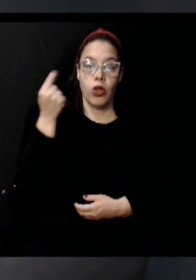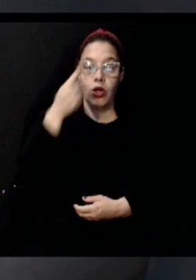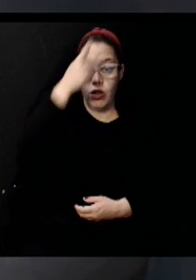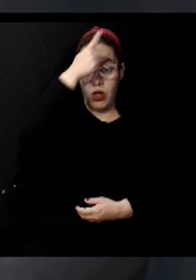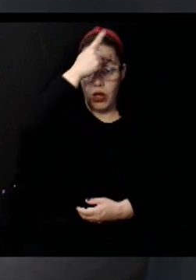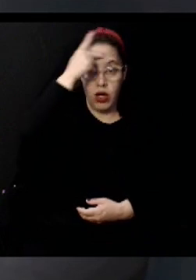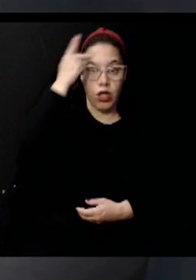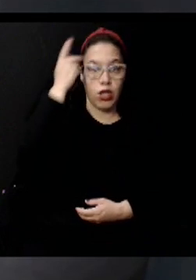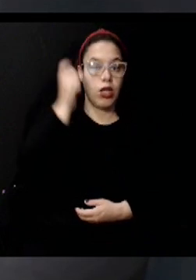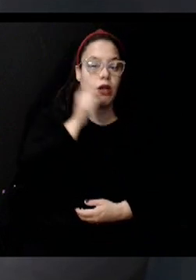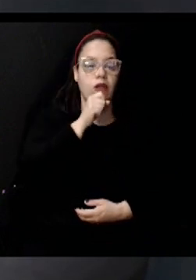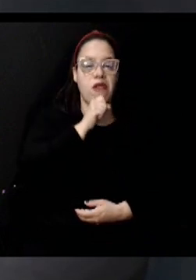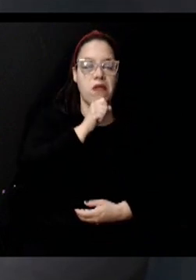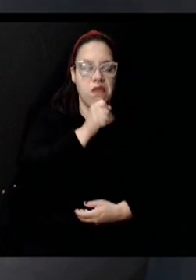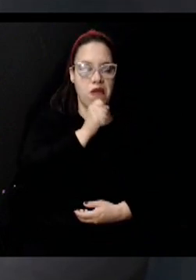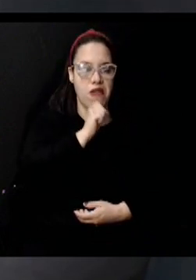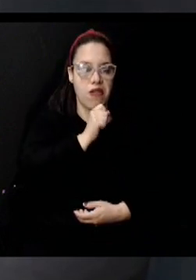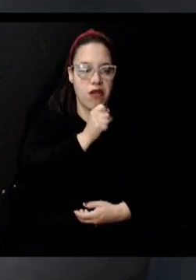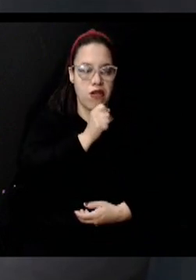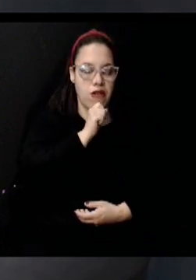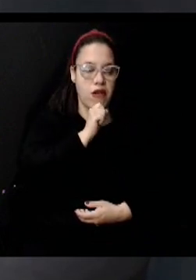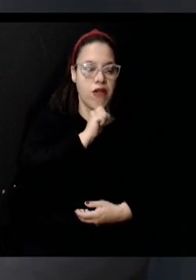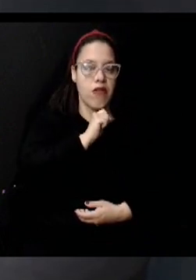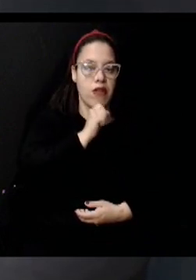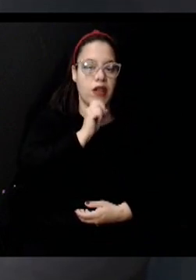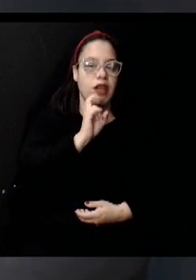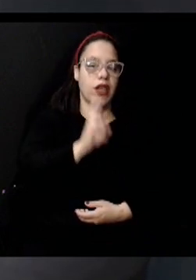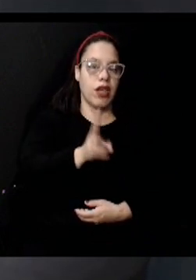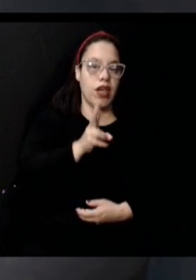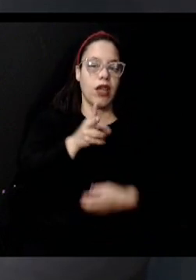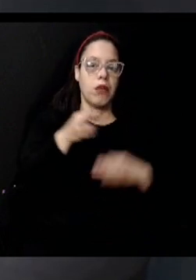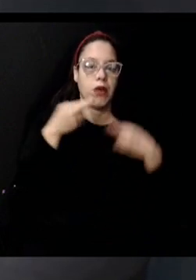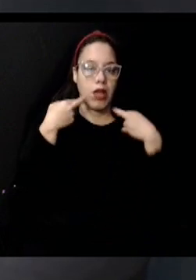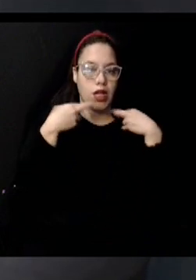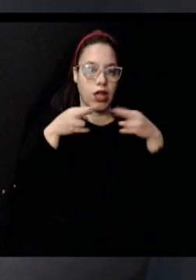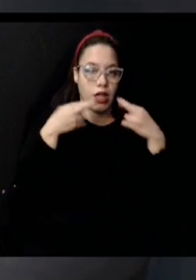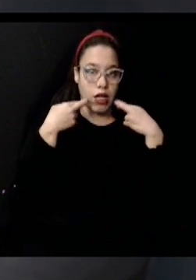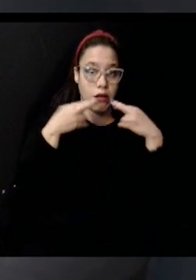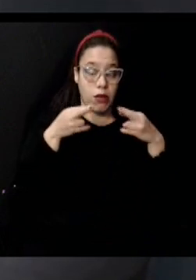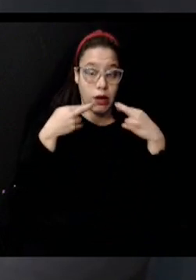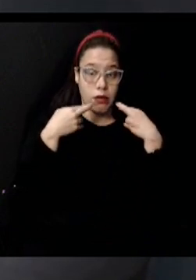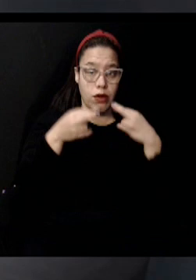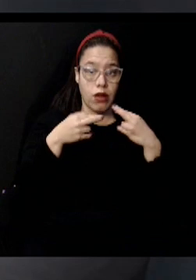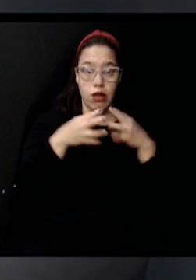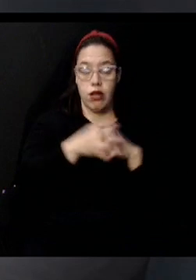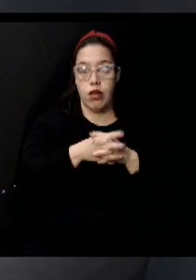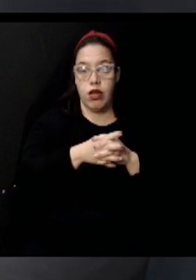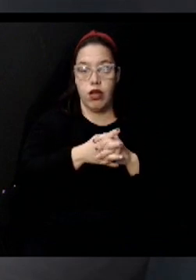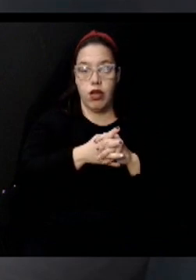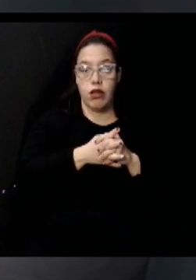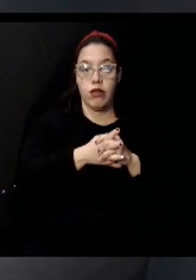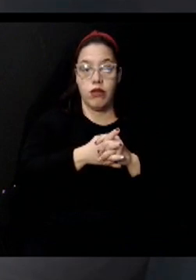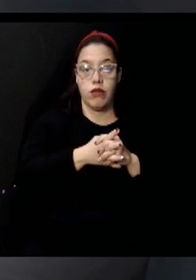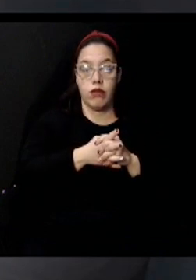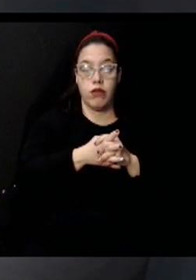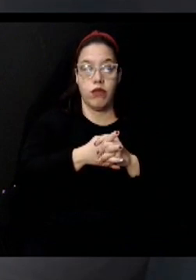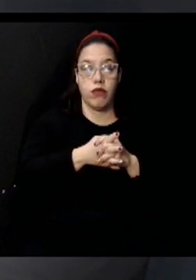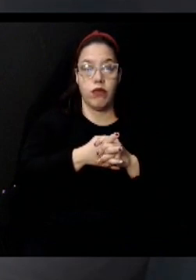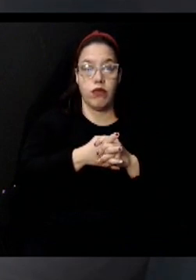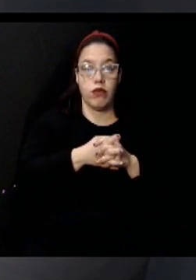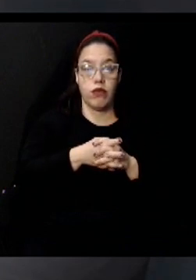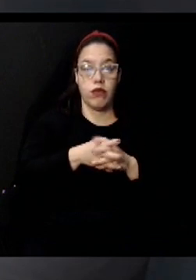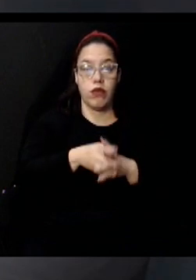mais Sim. solitárias, Sim. que elas estão sempre reclamando. Uhum. Mas essa reclamação é uma reclamação para ela ter